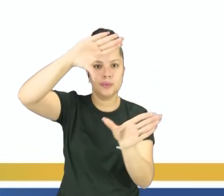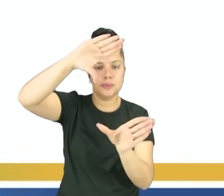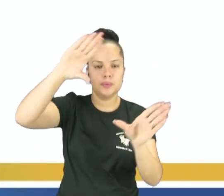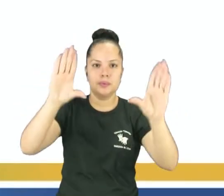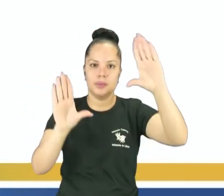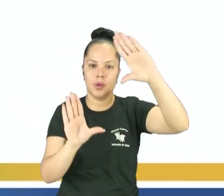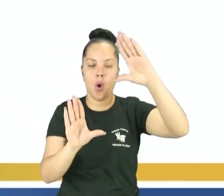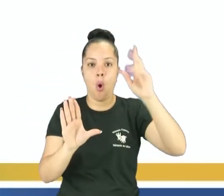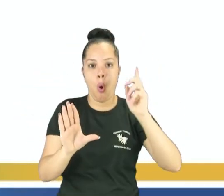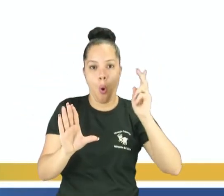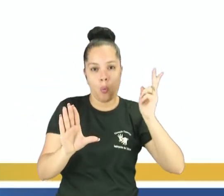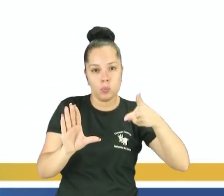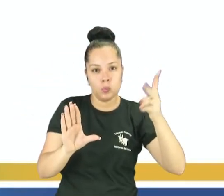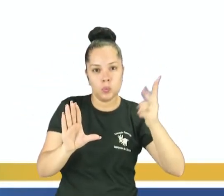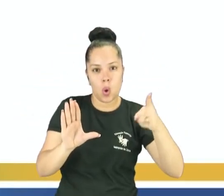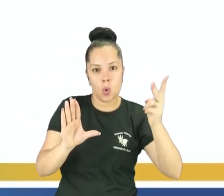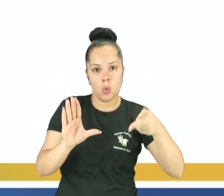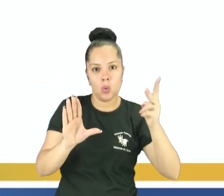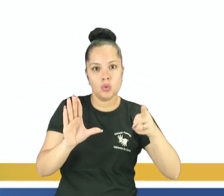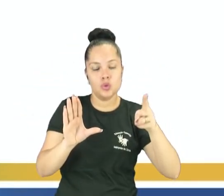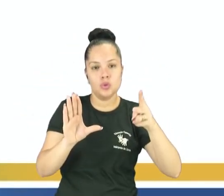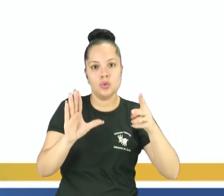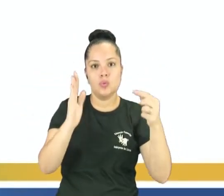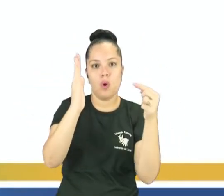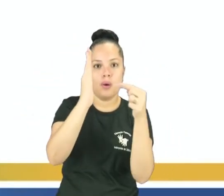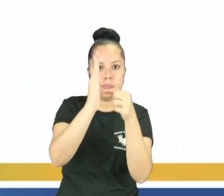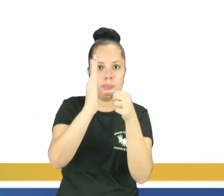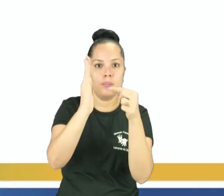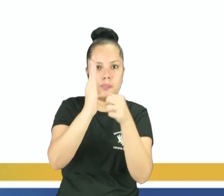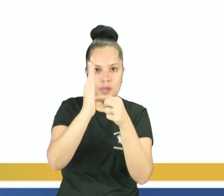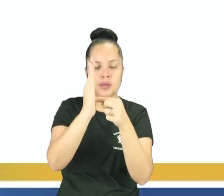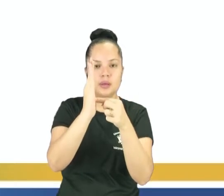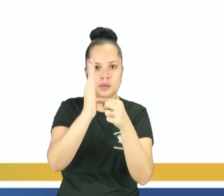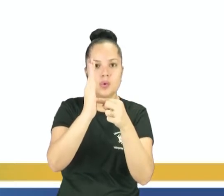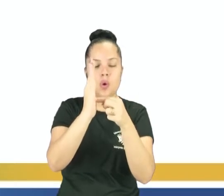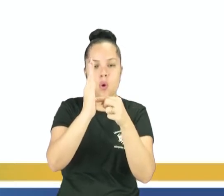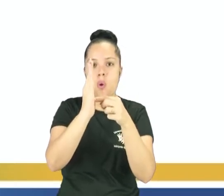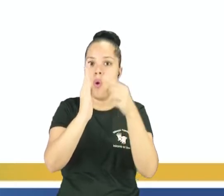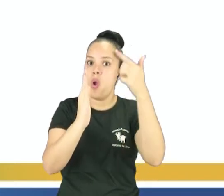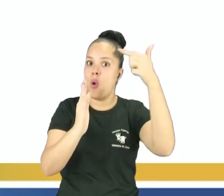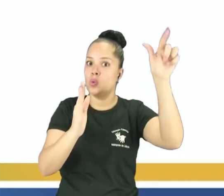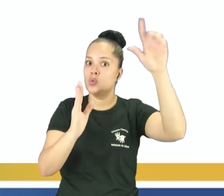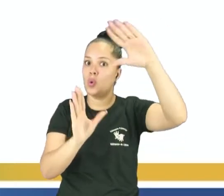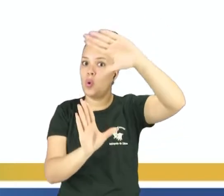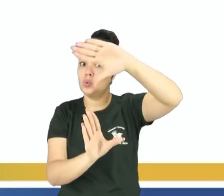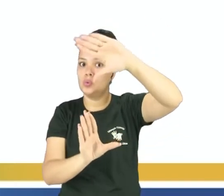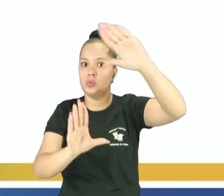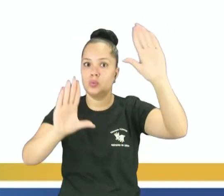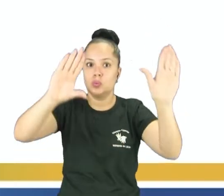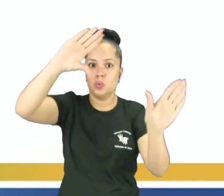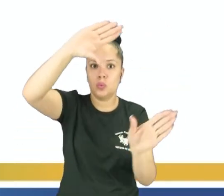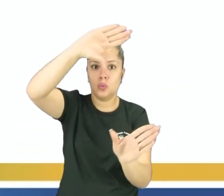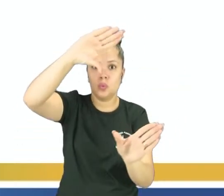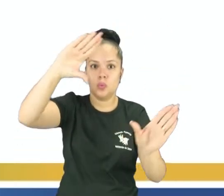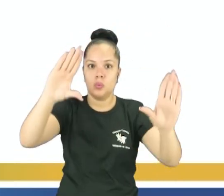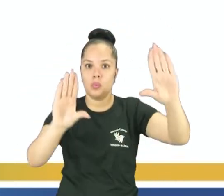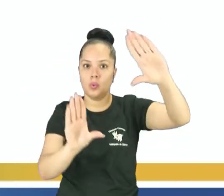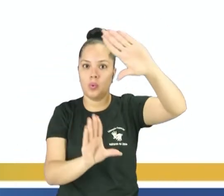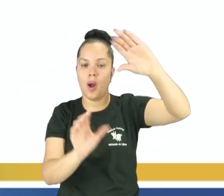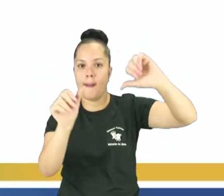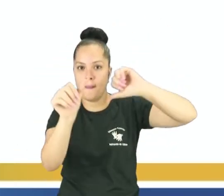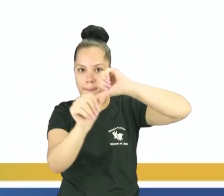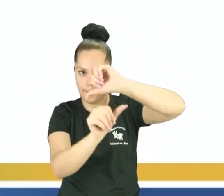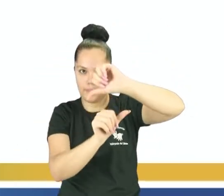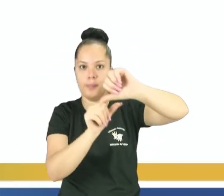mantido fixo um ponto, que é o chamado centro de rotação. E todos os outros pontos sofrem deslocamentos ao longo